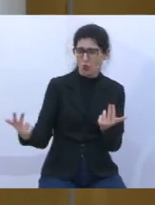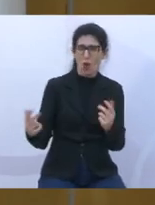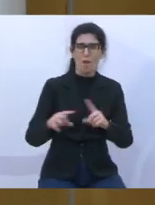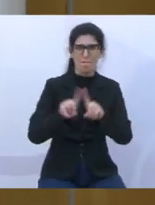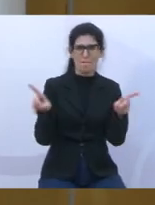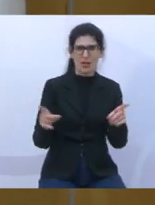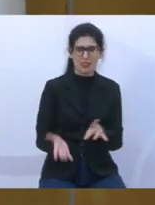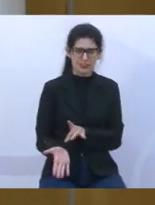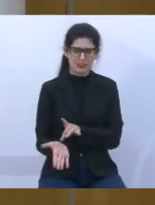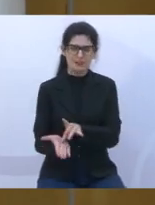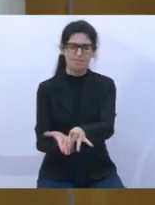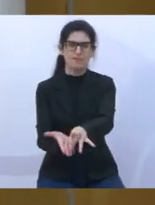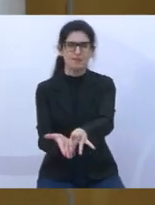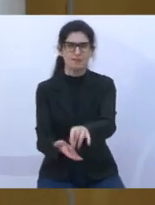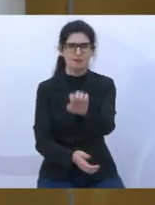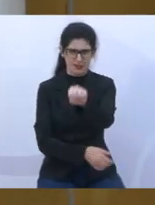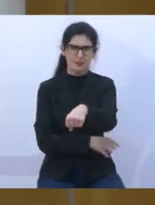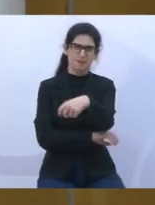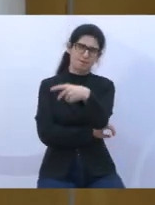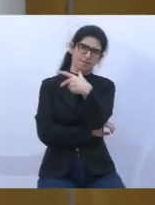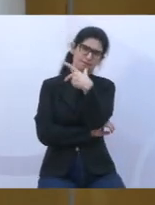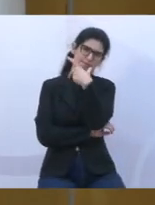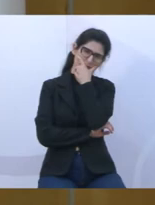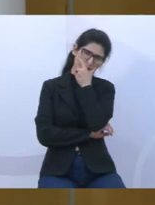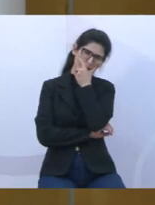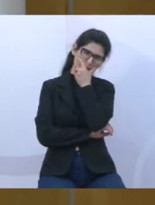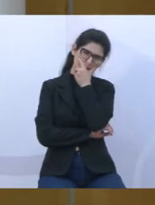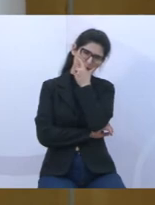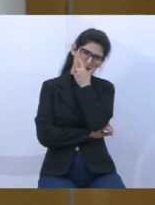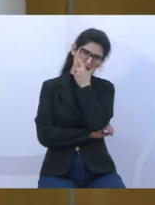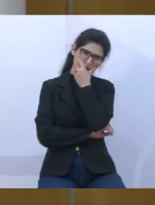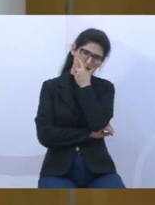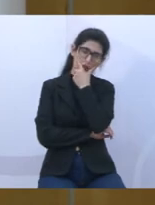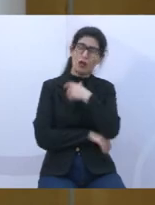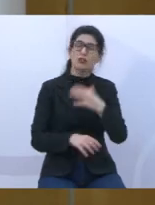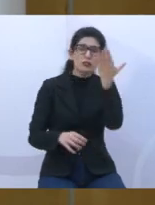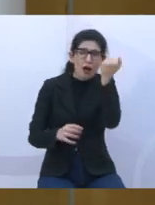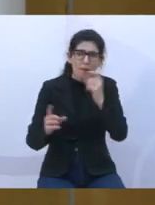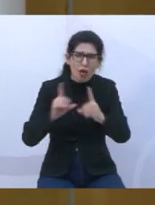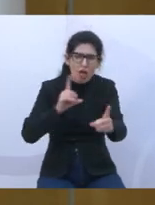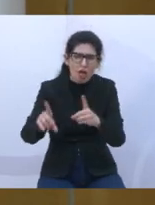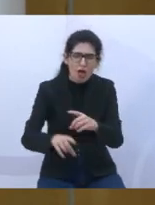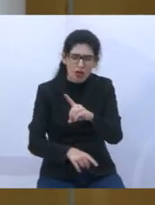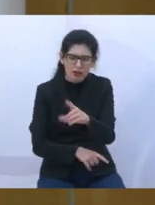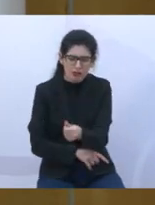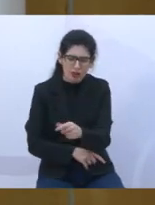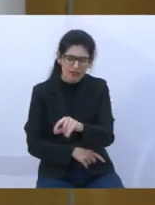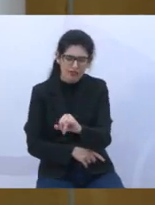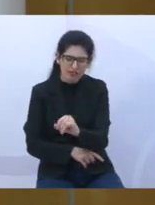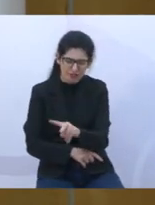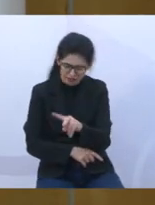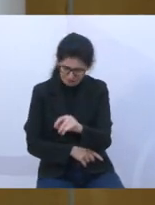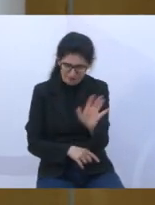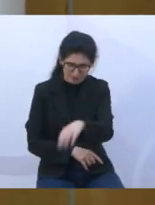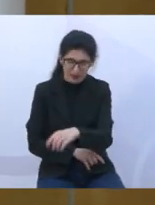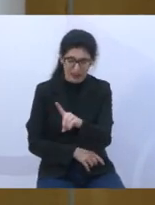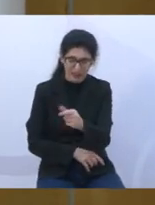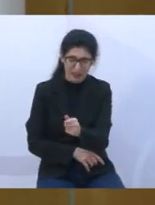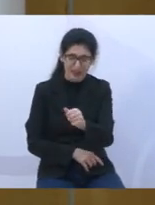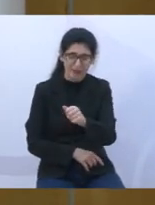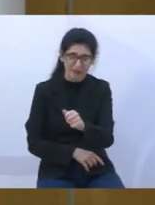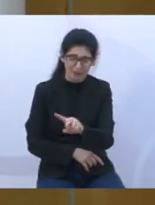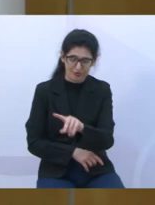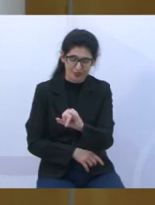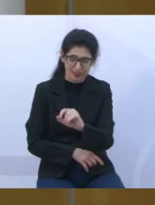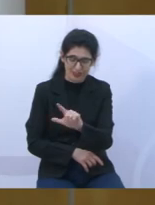diálogo para finalizar a davily no e fazer com que davi lino um passeio pelo jardim